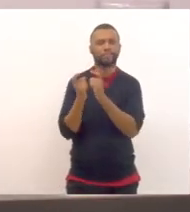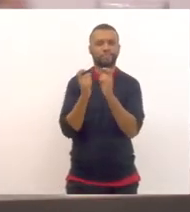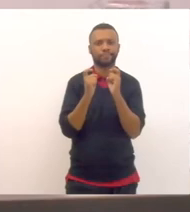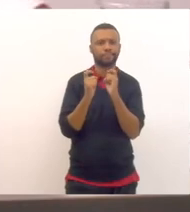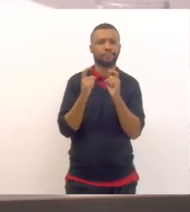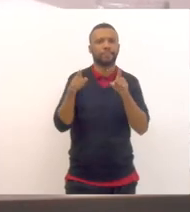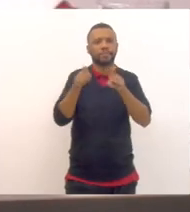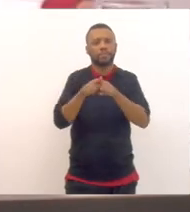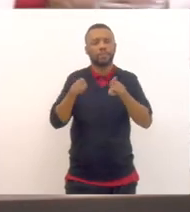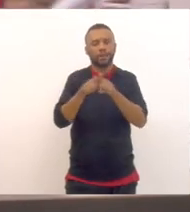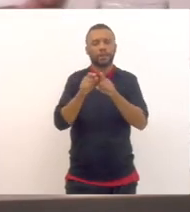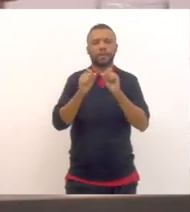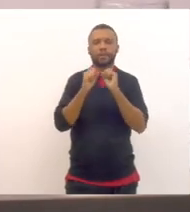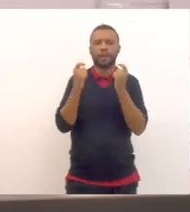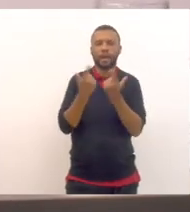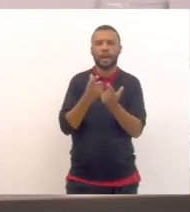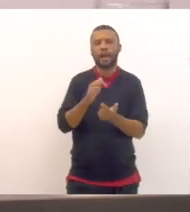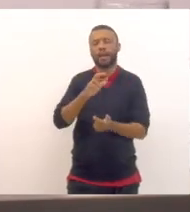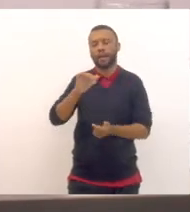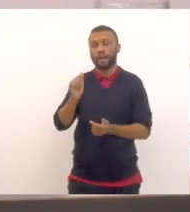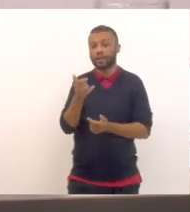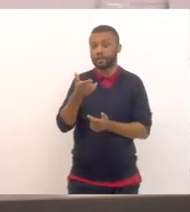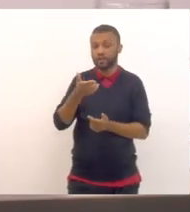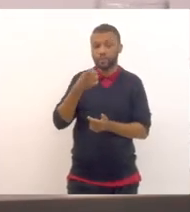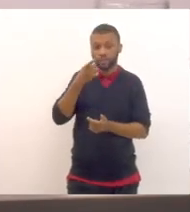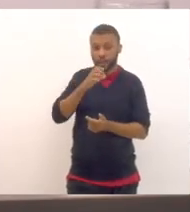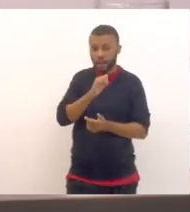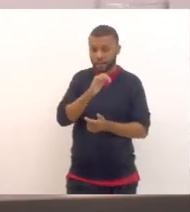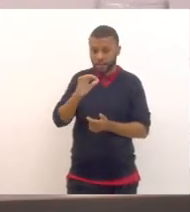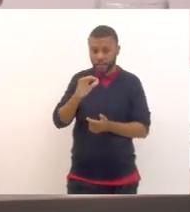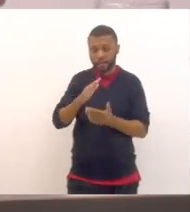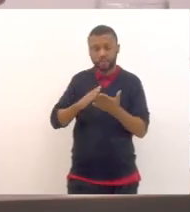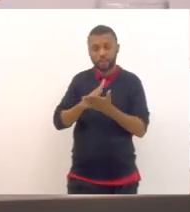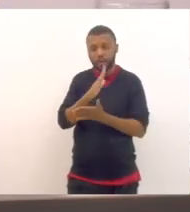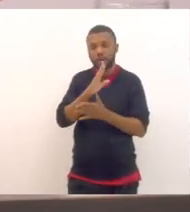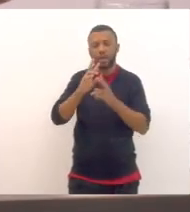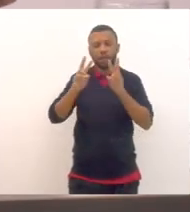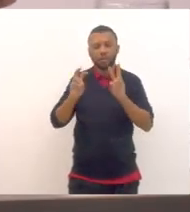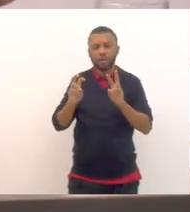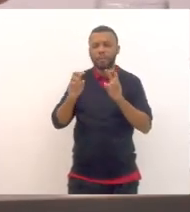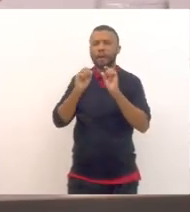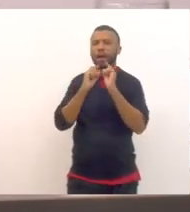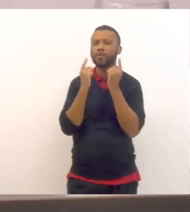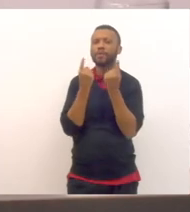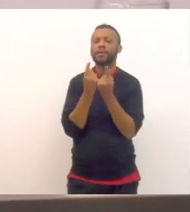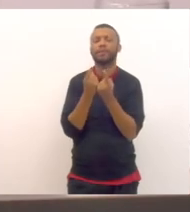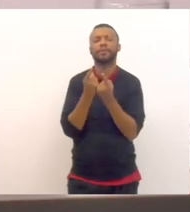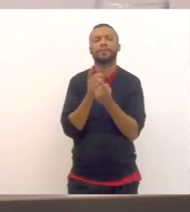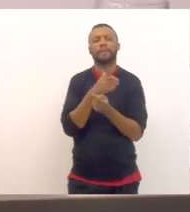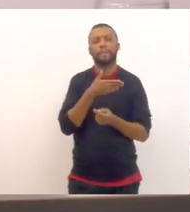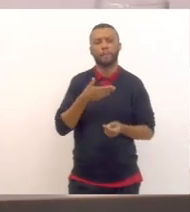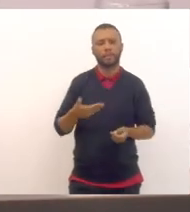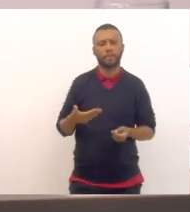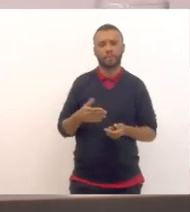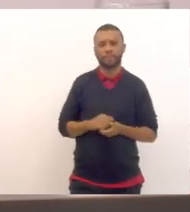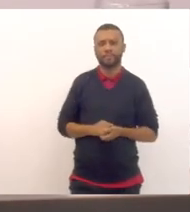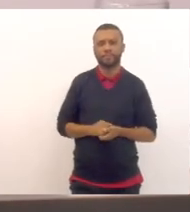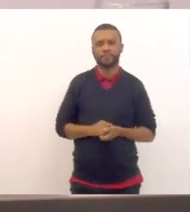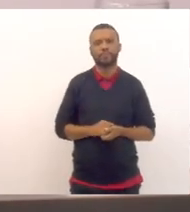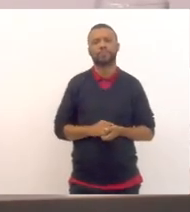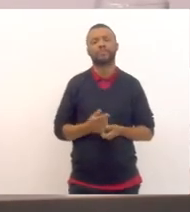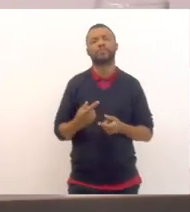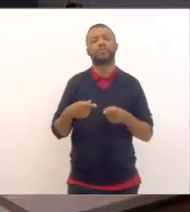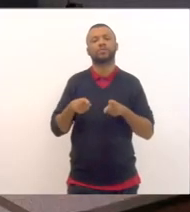aqui na casa já aprovada pelos deputados destilando que é a Sobre a audiência pública com o